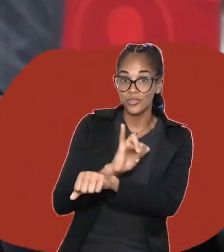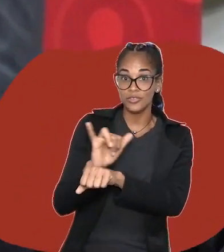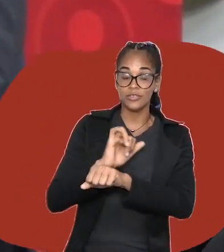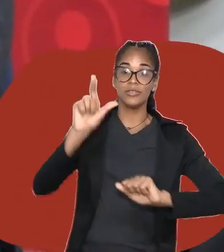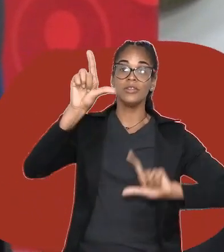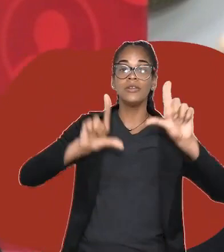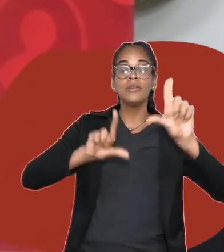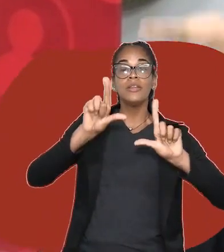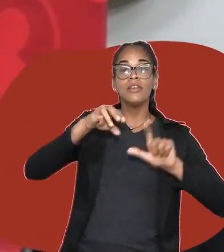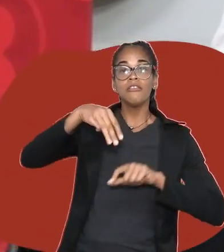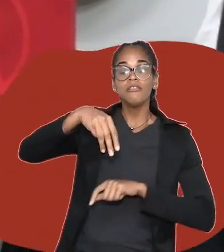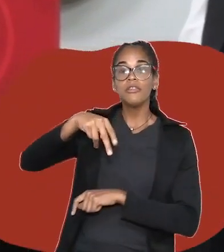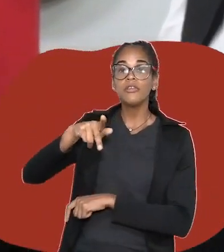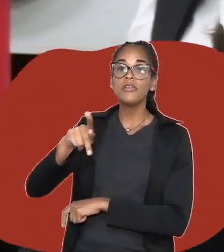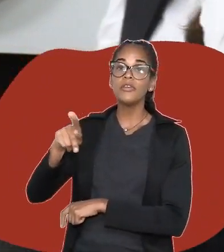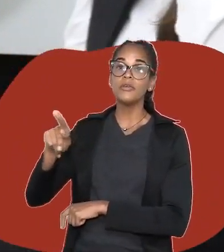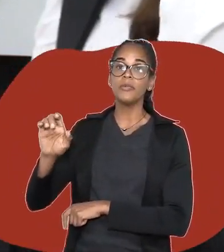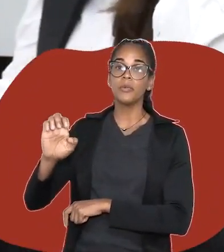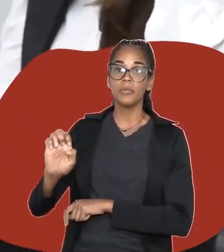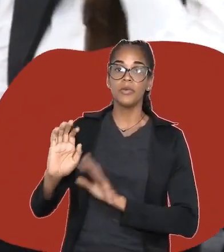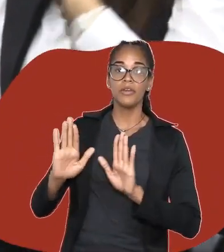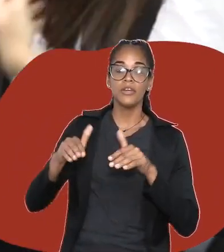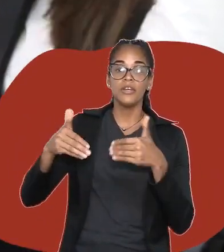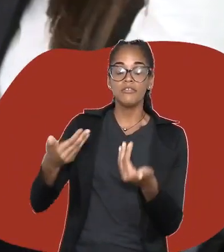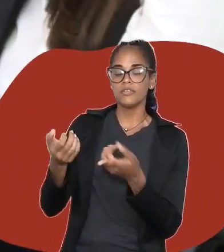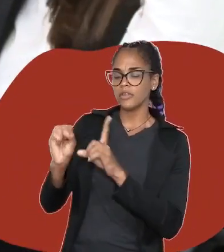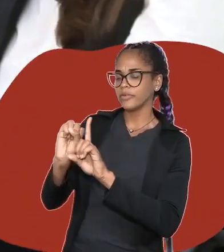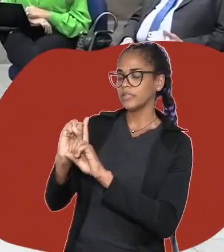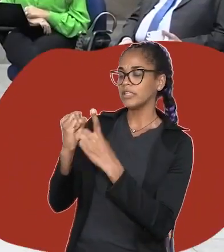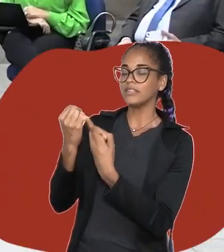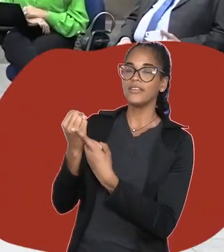se inscreva na TV MPPE no